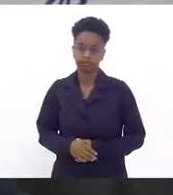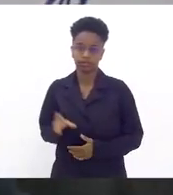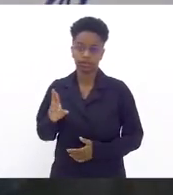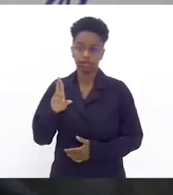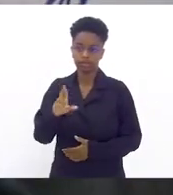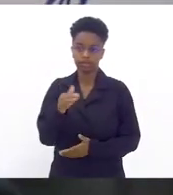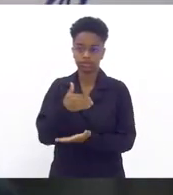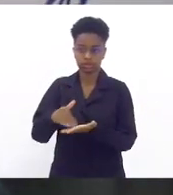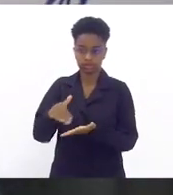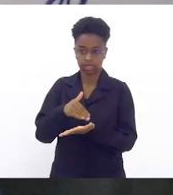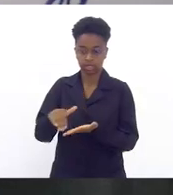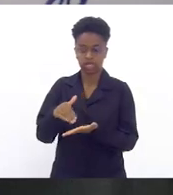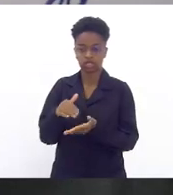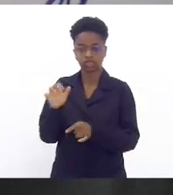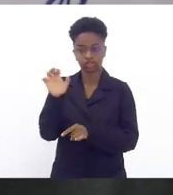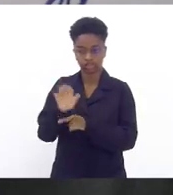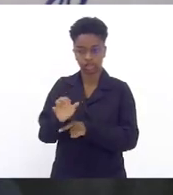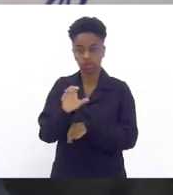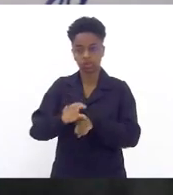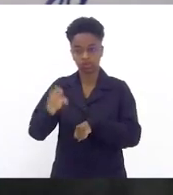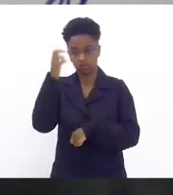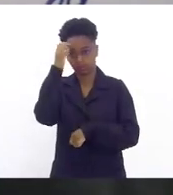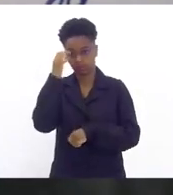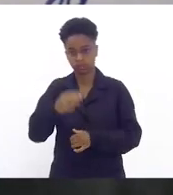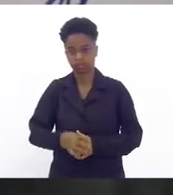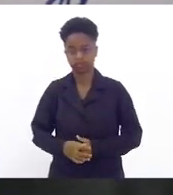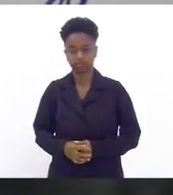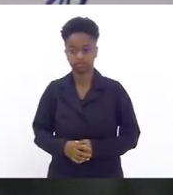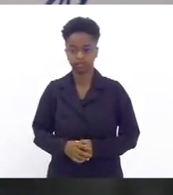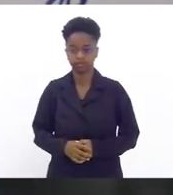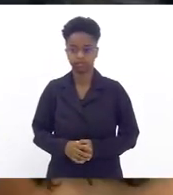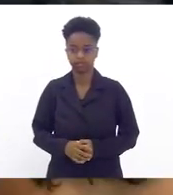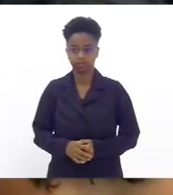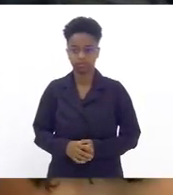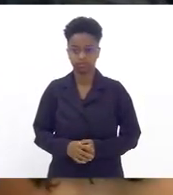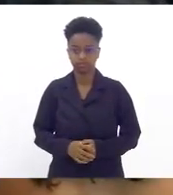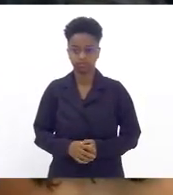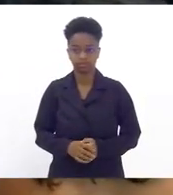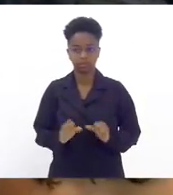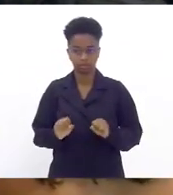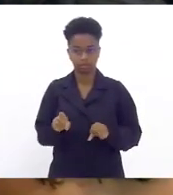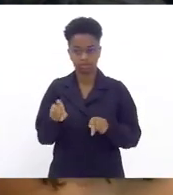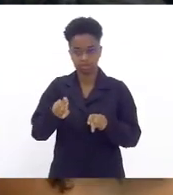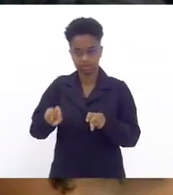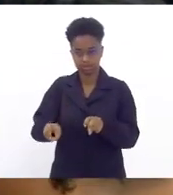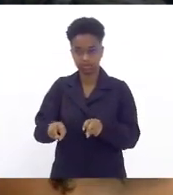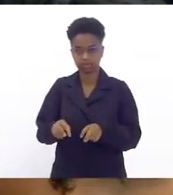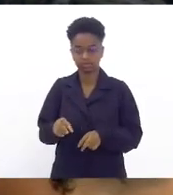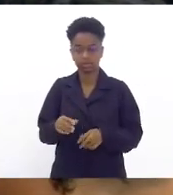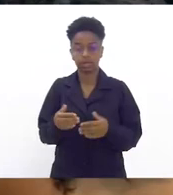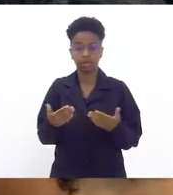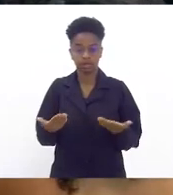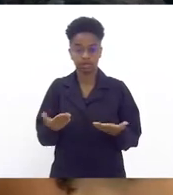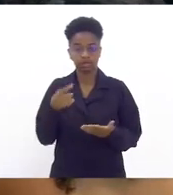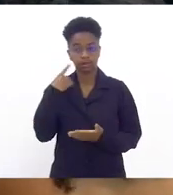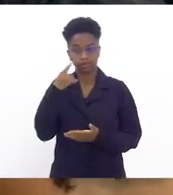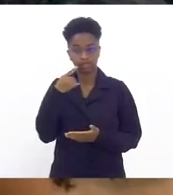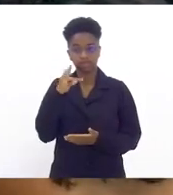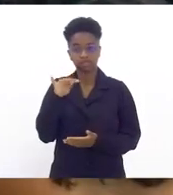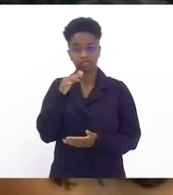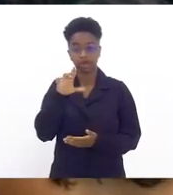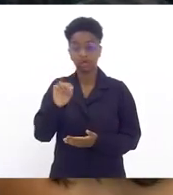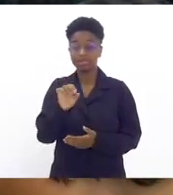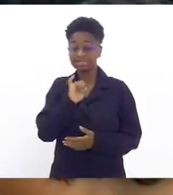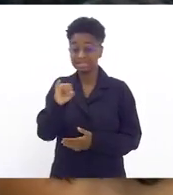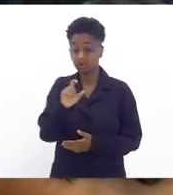a Secretaria de Estado de Cultura tomar assento Deputado Thiago Gagliasso chegar mais algum